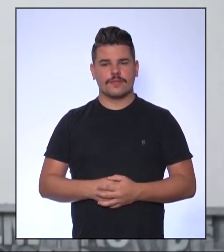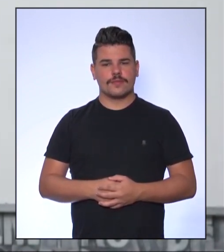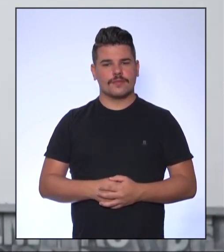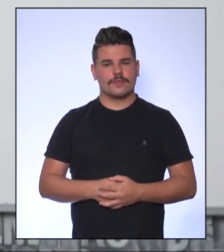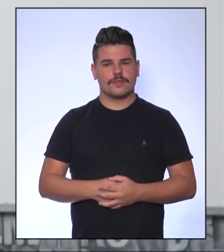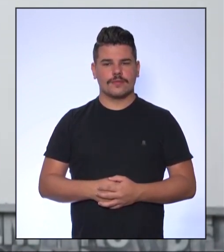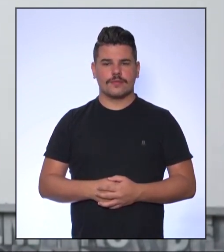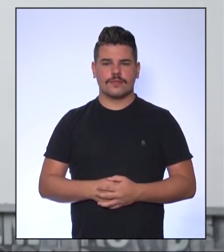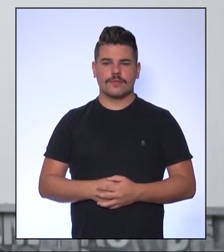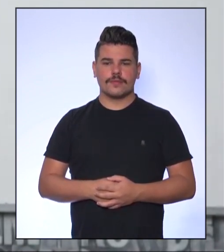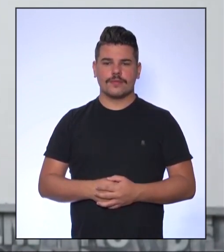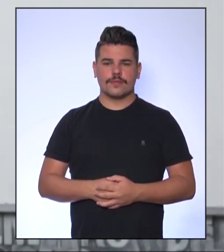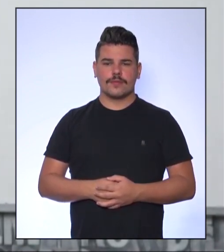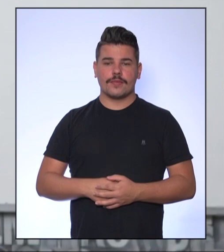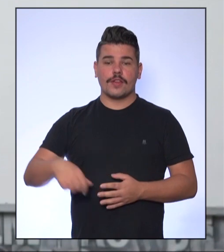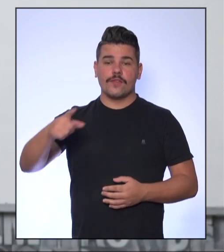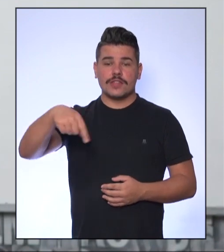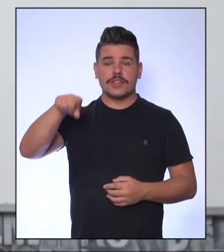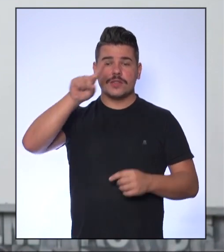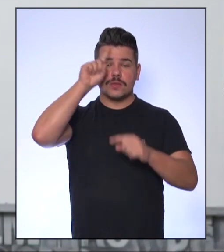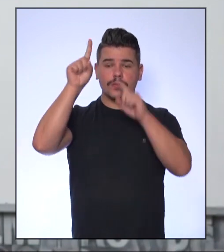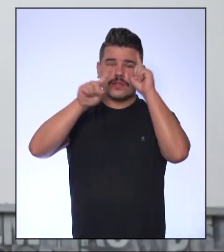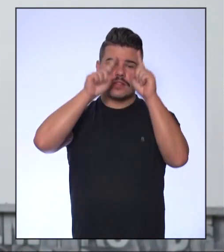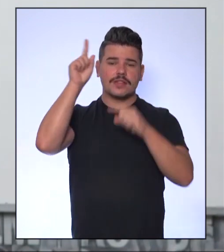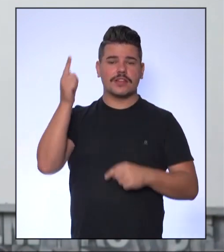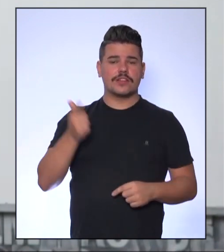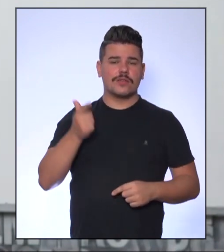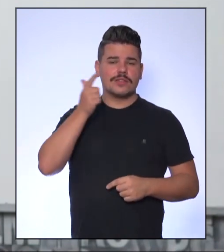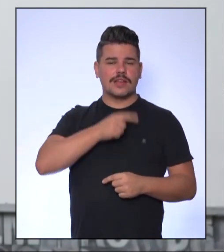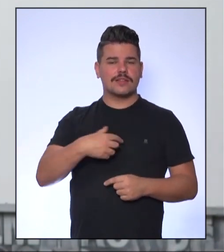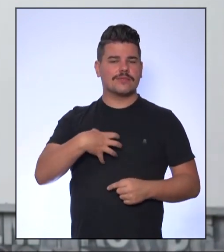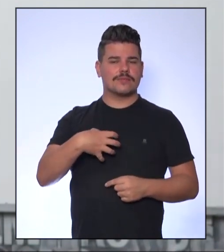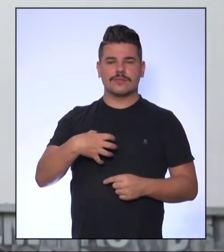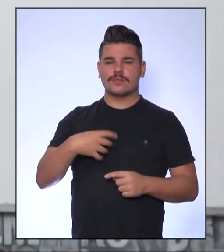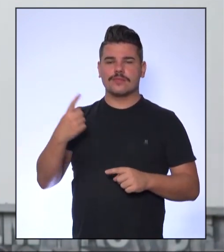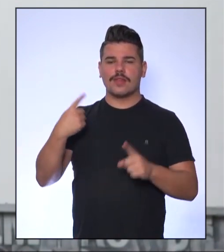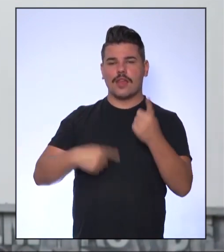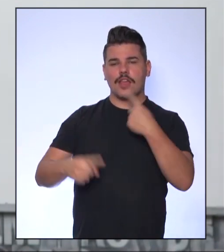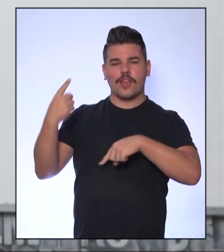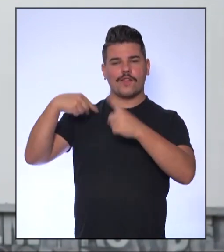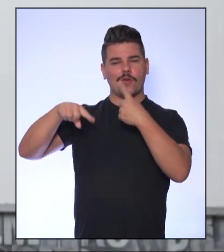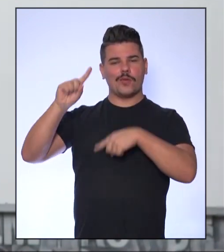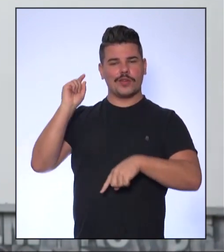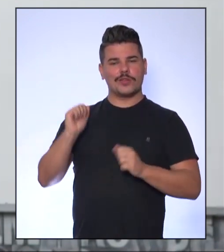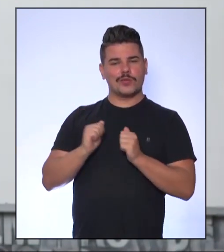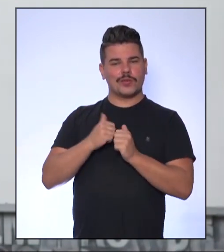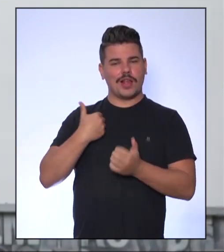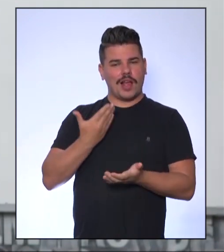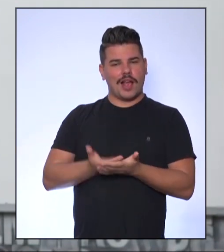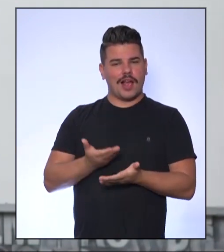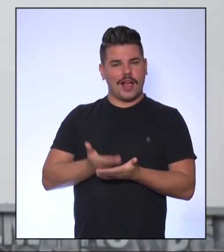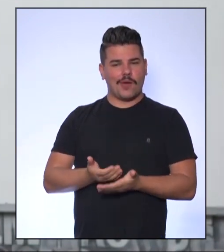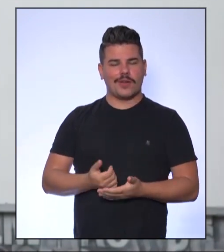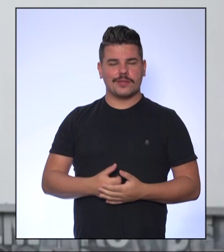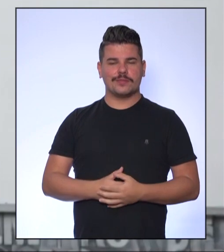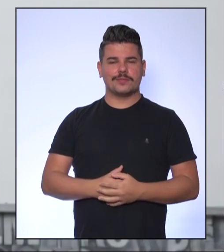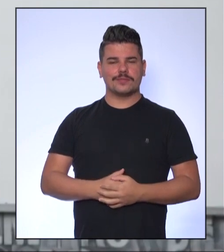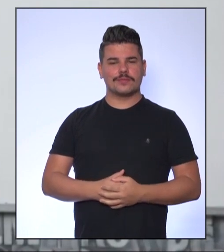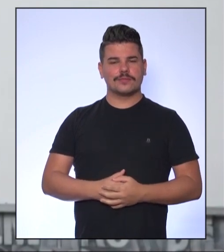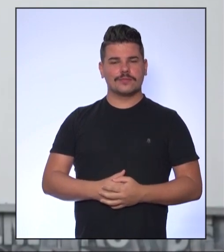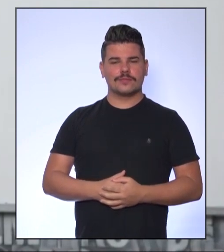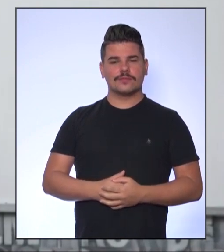tirar as dúvidas e evoluir na nossa aula.